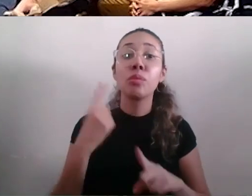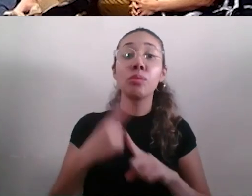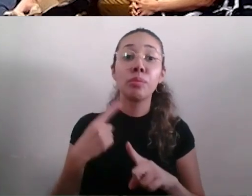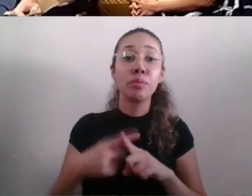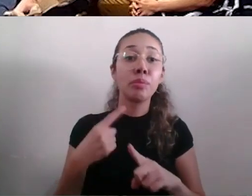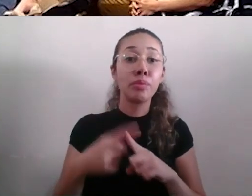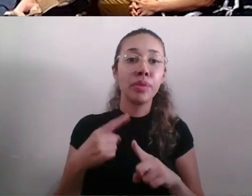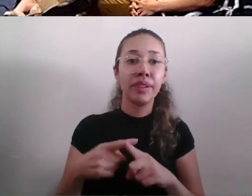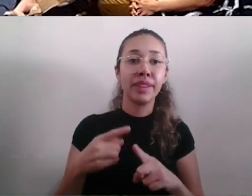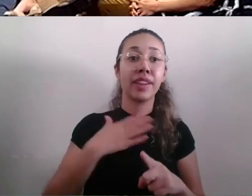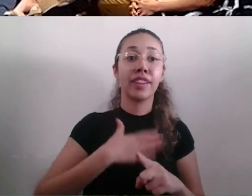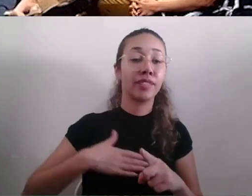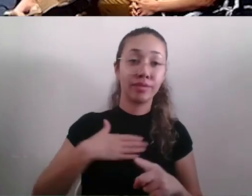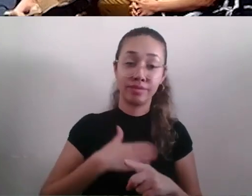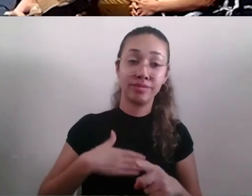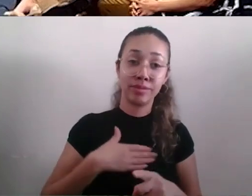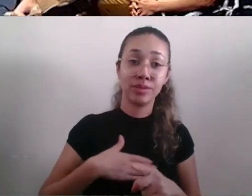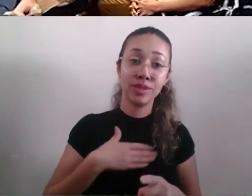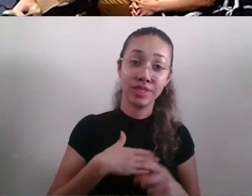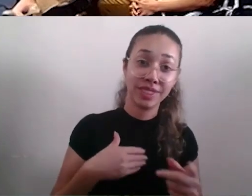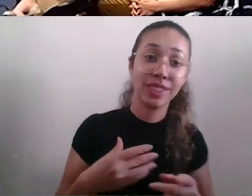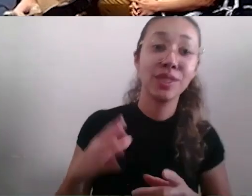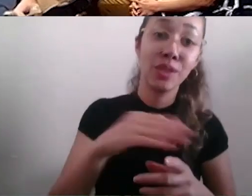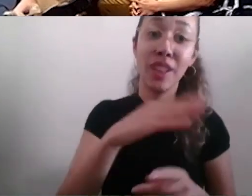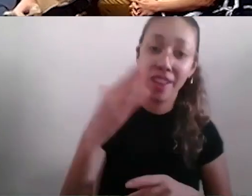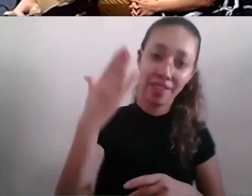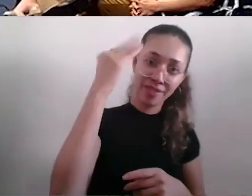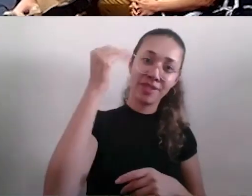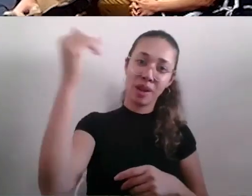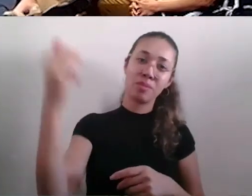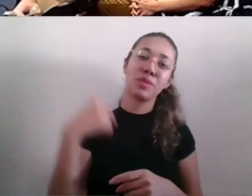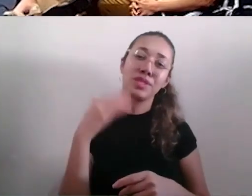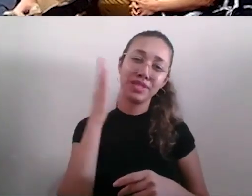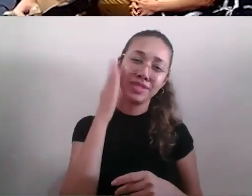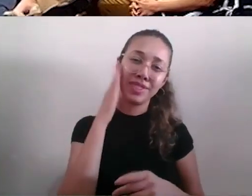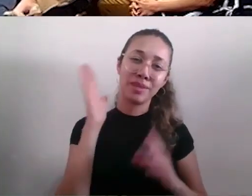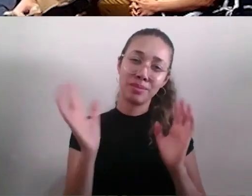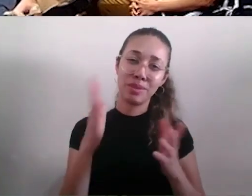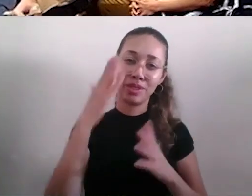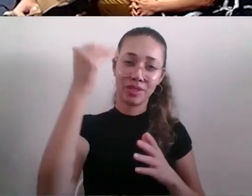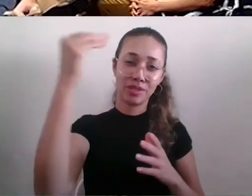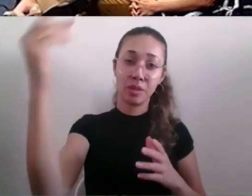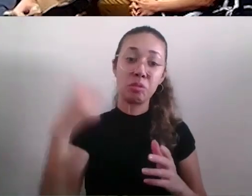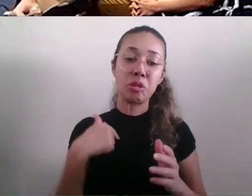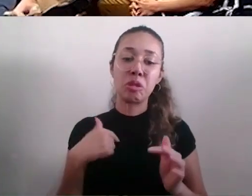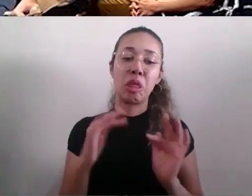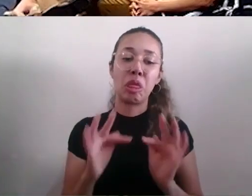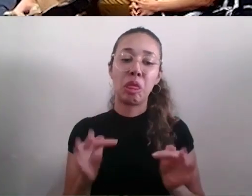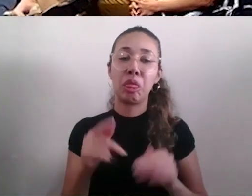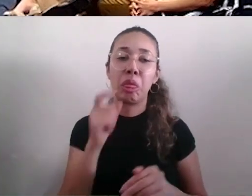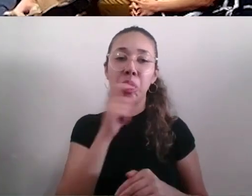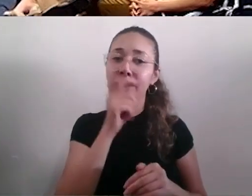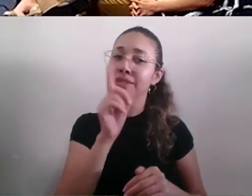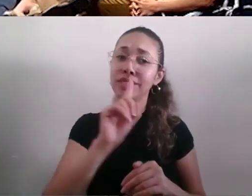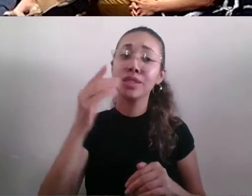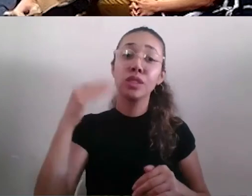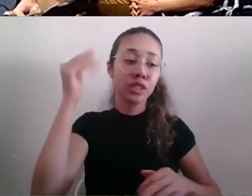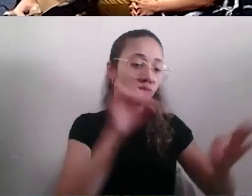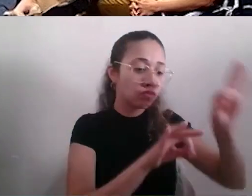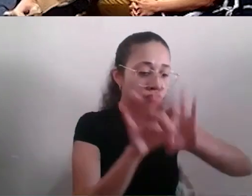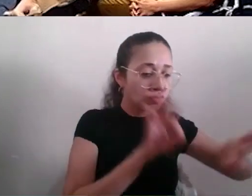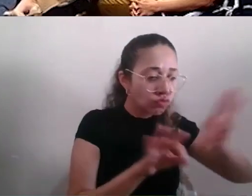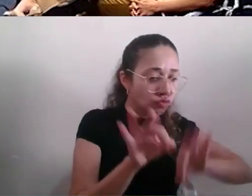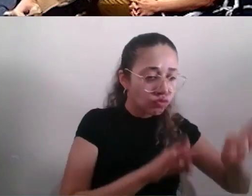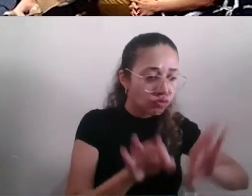eu falei, eu já sabia. Porque realmente eu sei, entendeu? Eu não tenho falsa modéstia. Eu sei que a gente faz as coisas muito bem na novela. Eu acho que nós somos